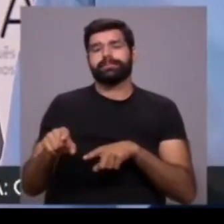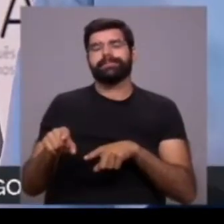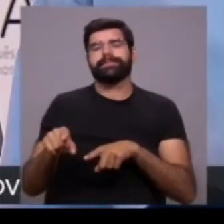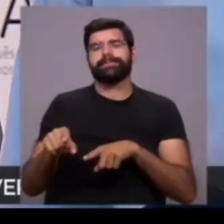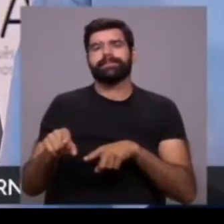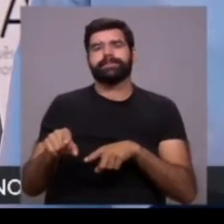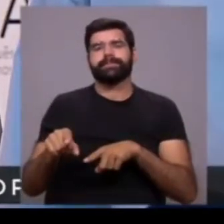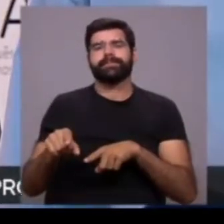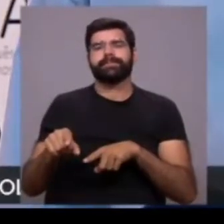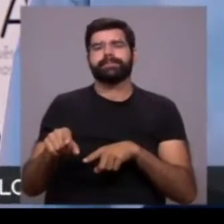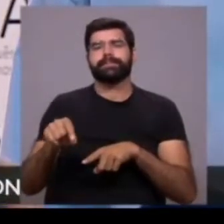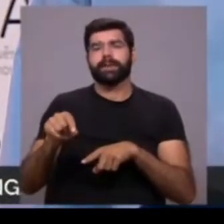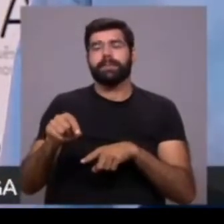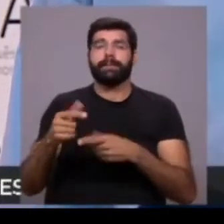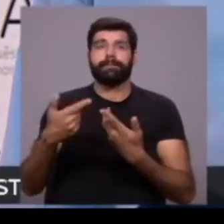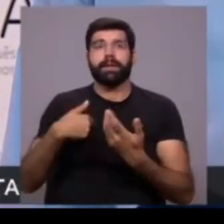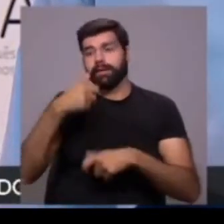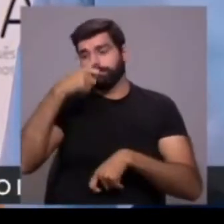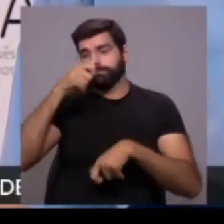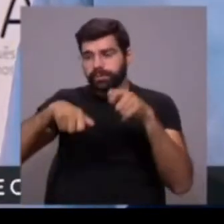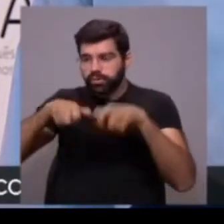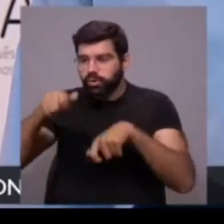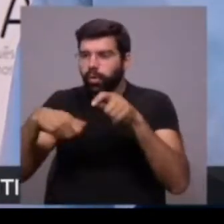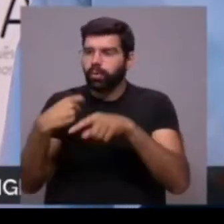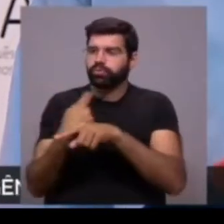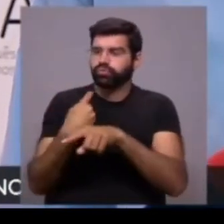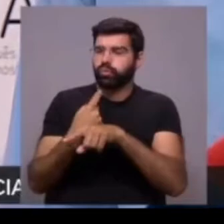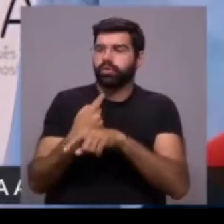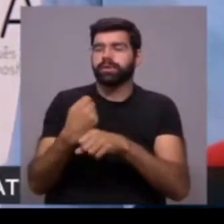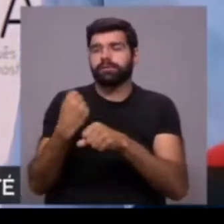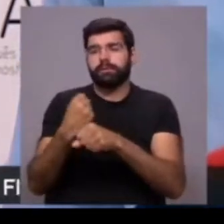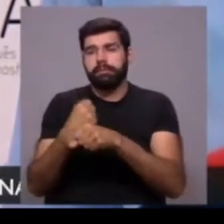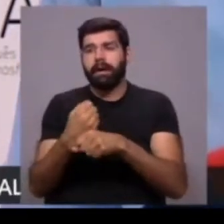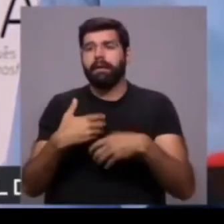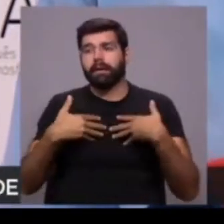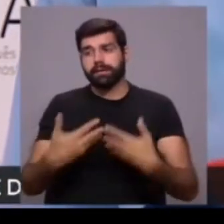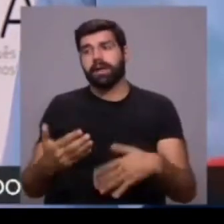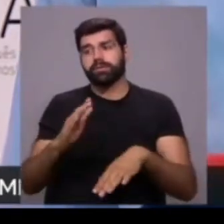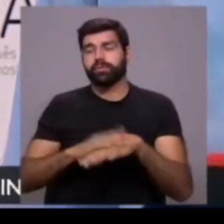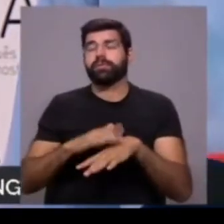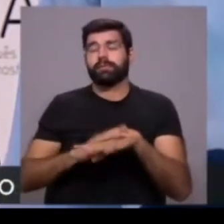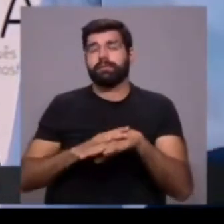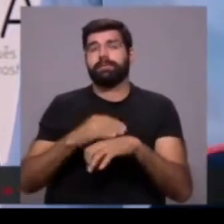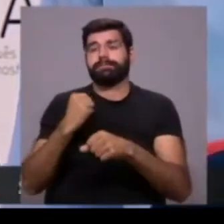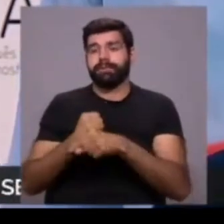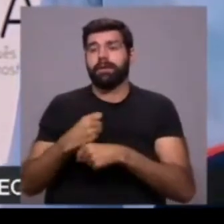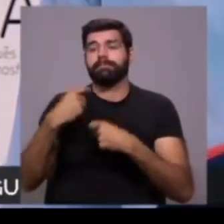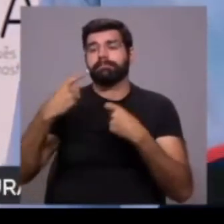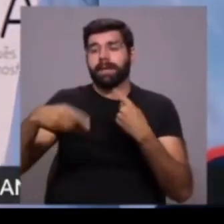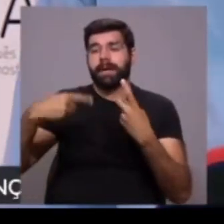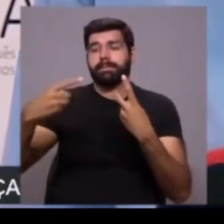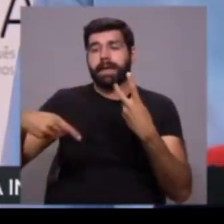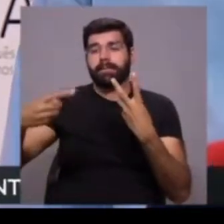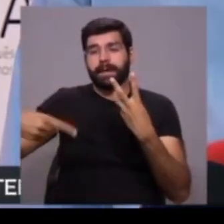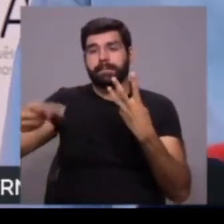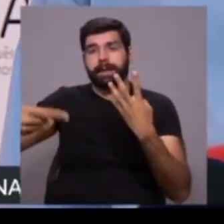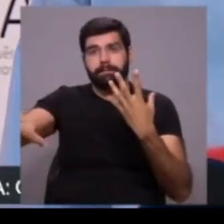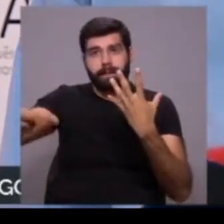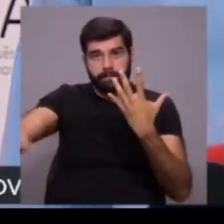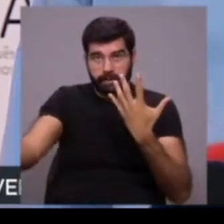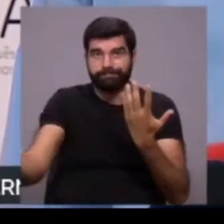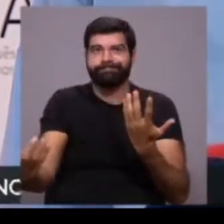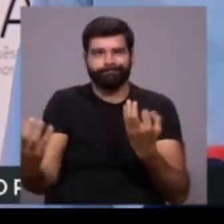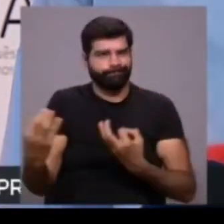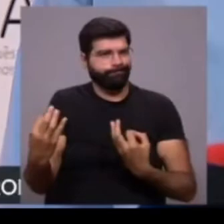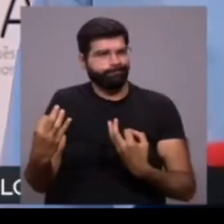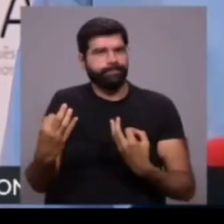também cansaço e desgaste ao fim de dia sobre dia a combater e a ter que enfrentar os incêndios portanto mais do que nunca